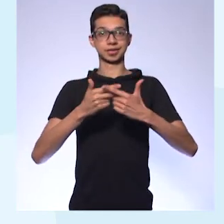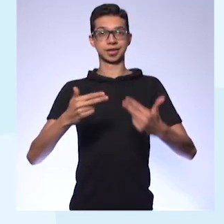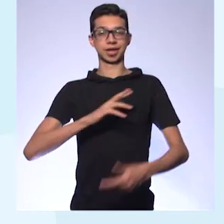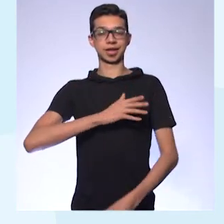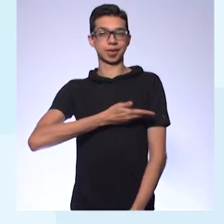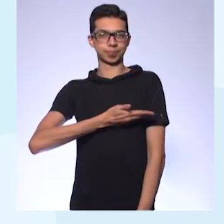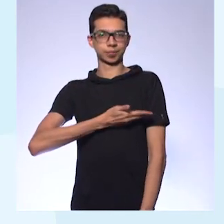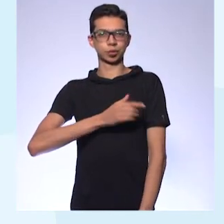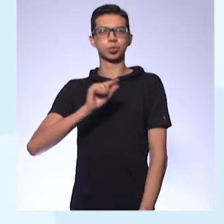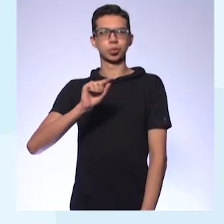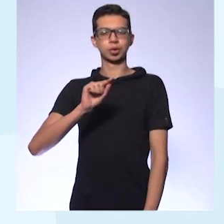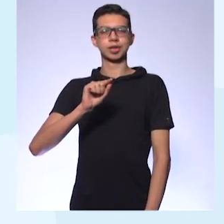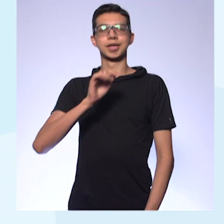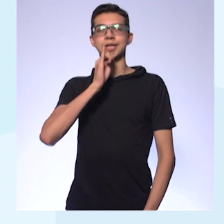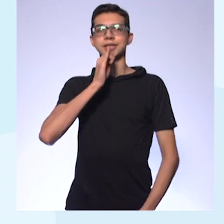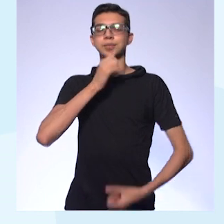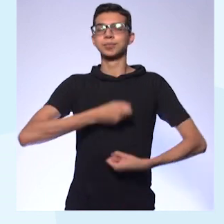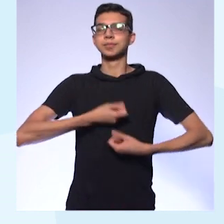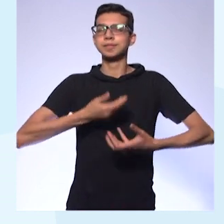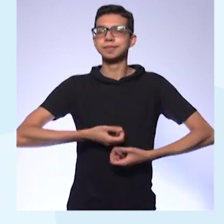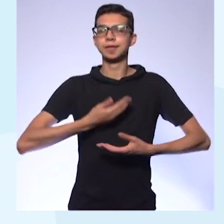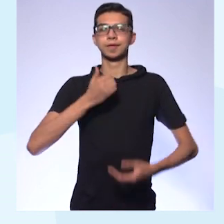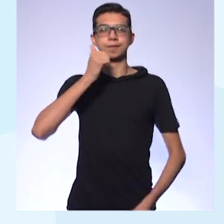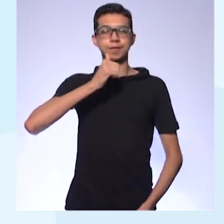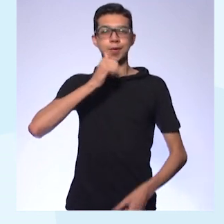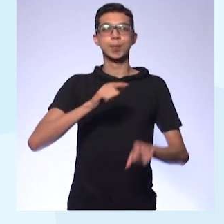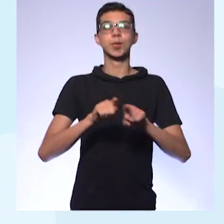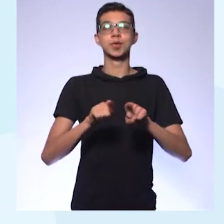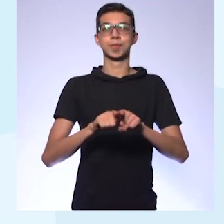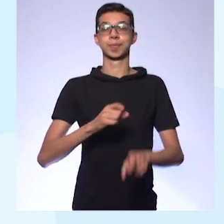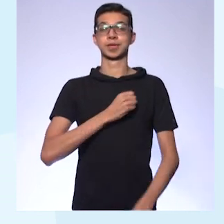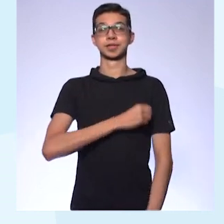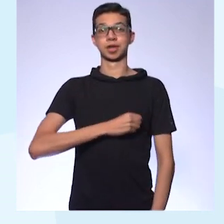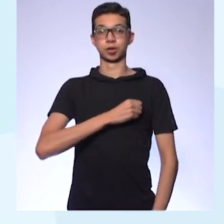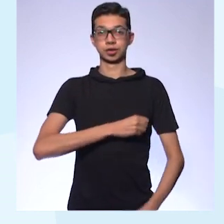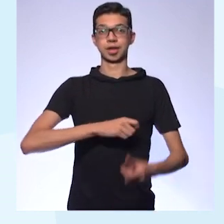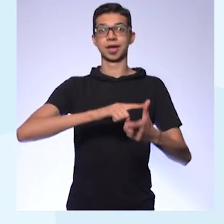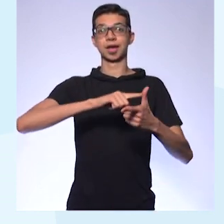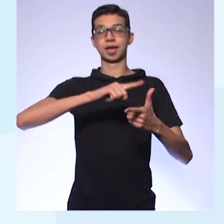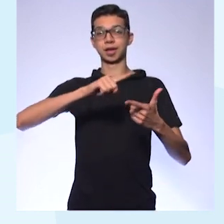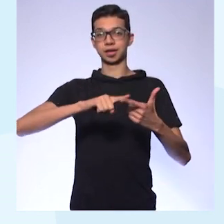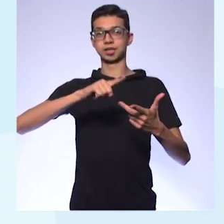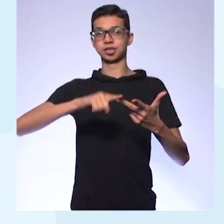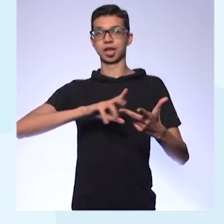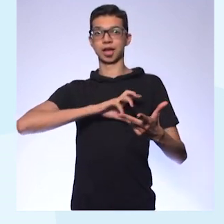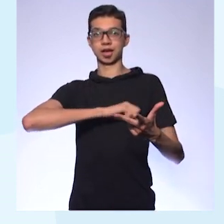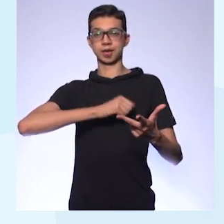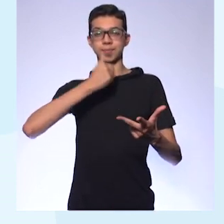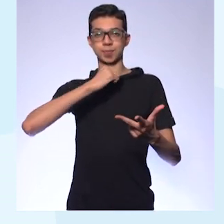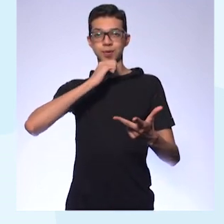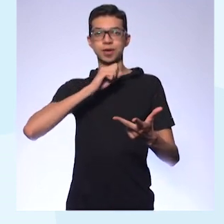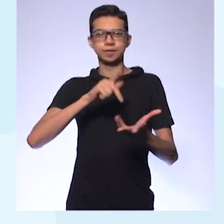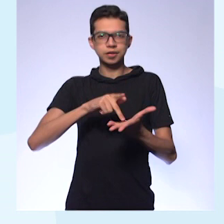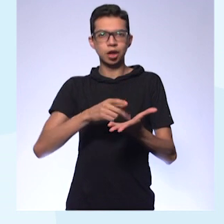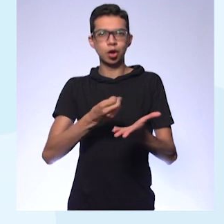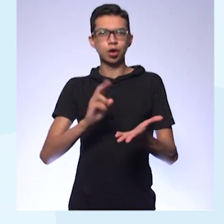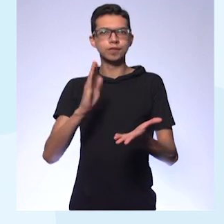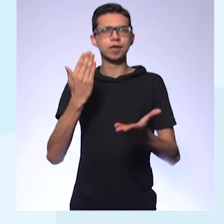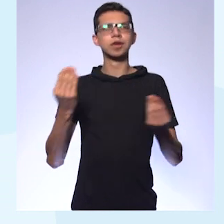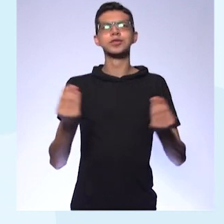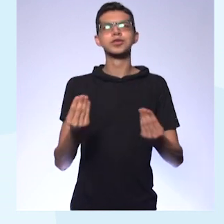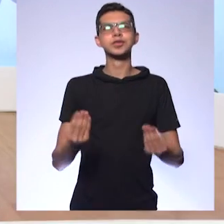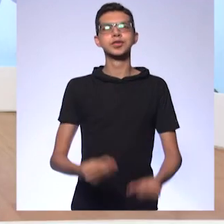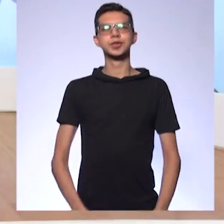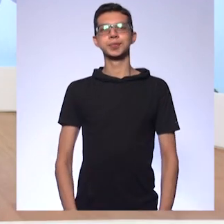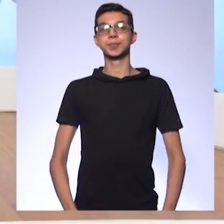lírico feminino, paralelismos, saudades e amor materno. Verdadeiro ou falso? E aí? Eles estão falando